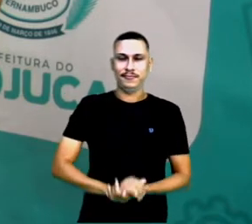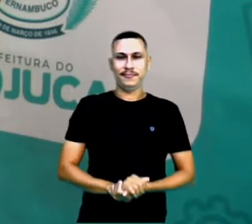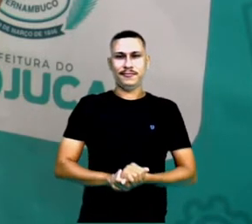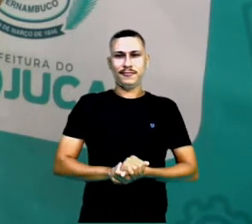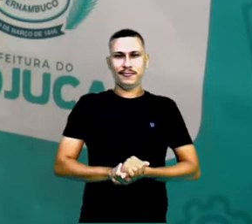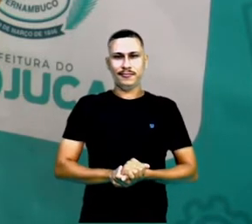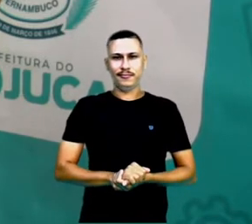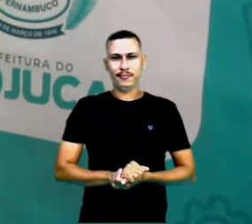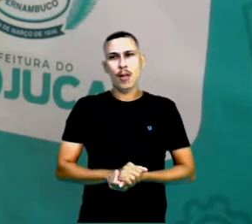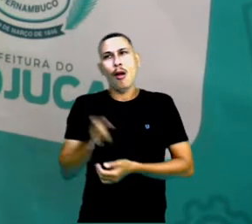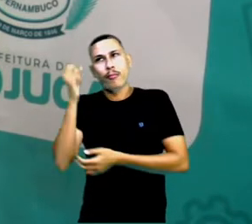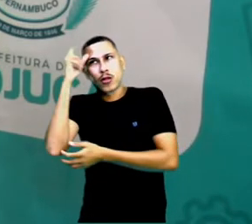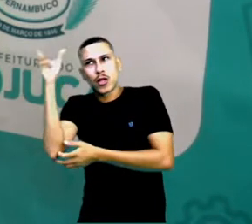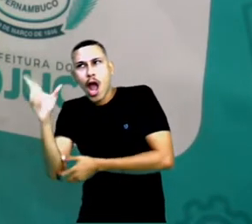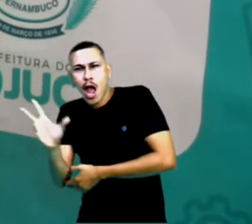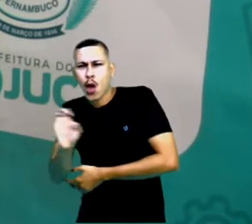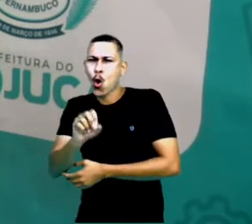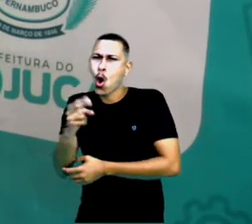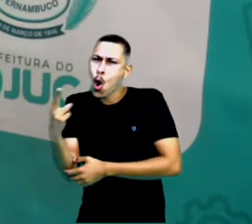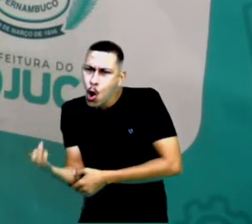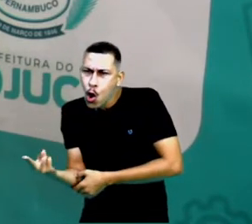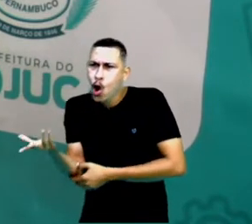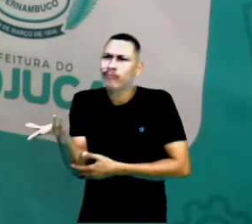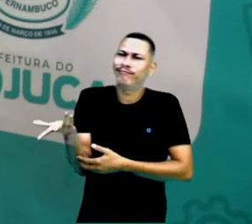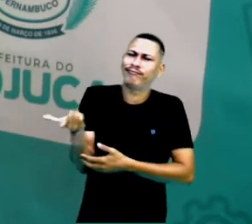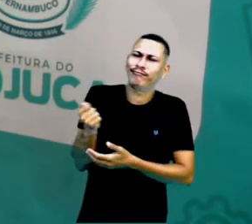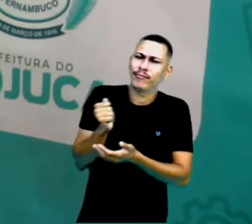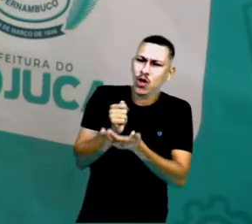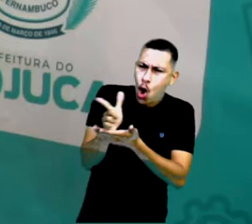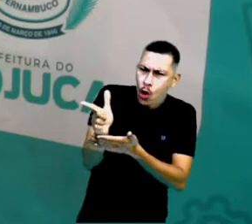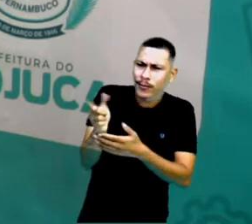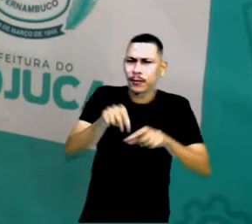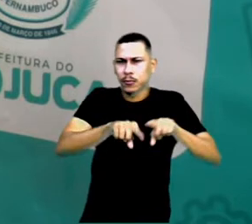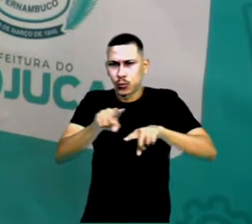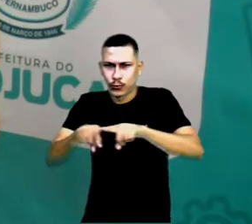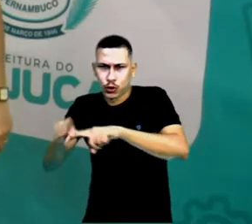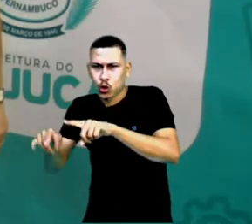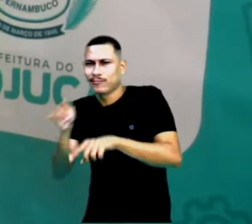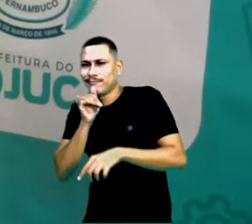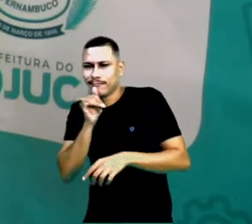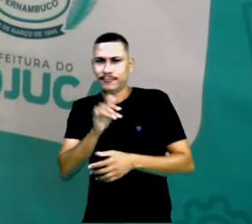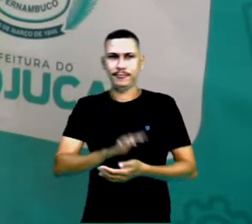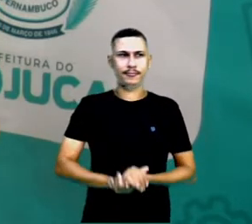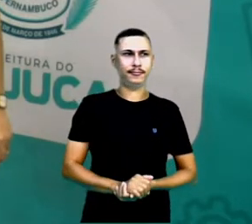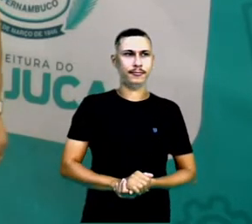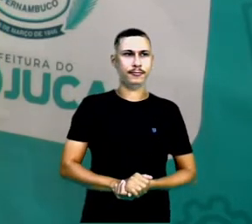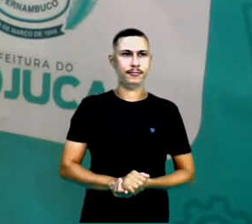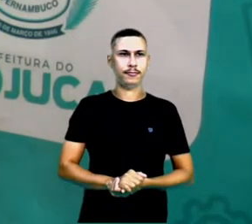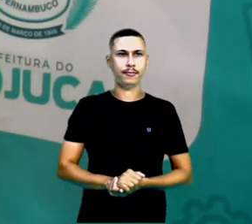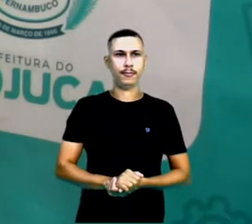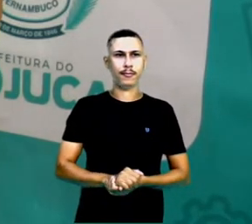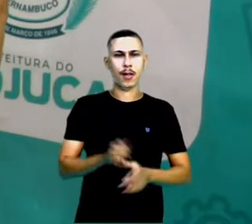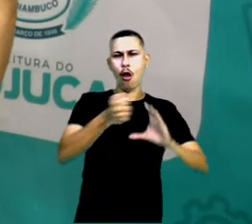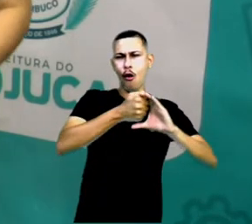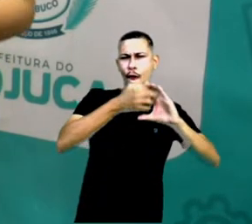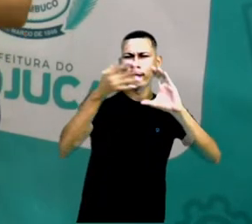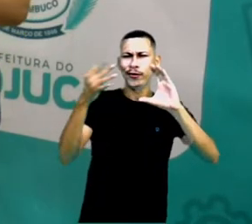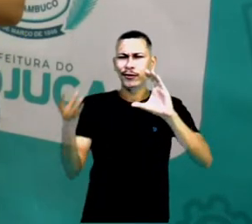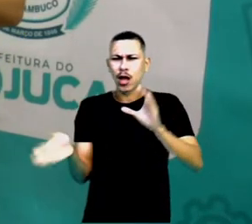absorva, seja a ideia ou a aquisição de um produto. Vamos conhecer algumas